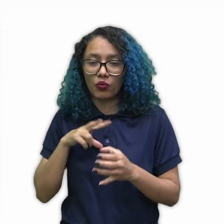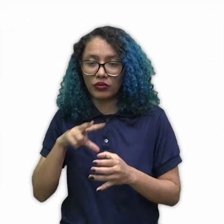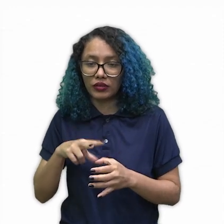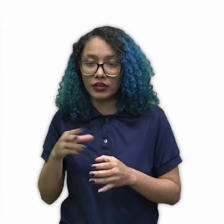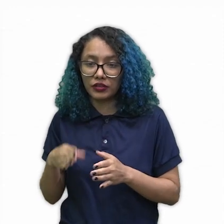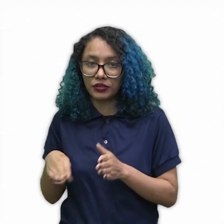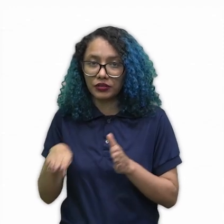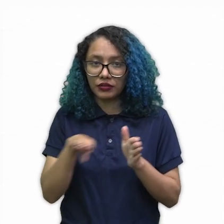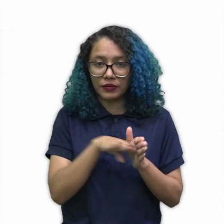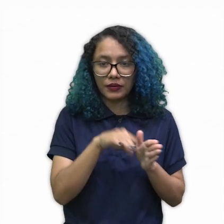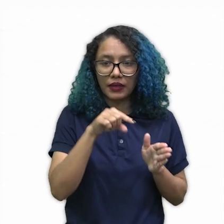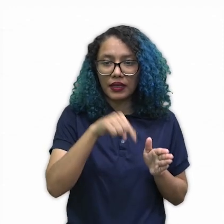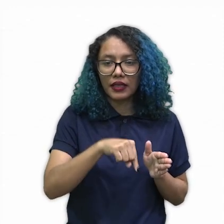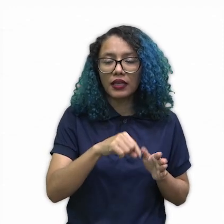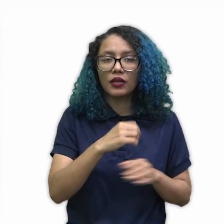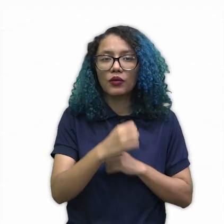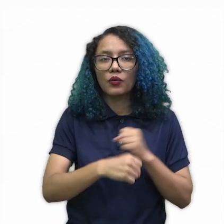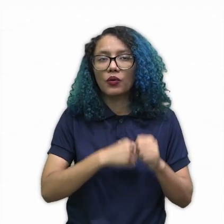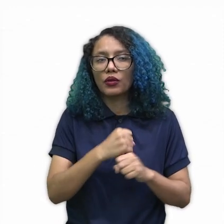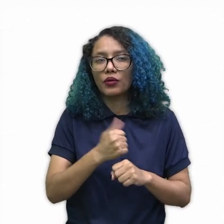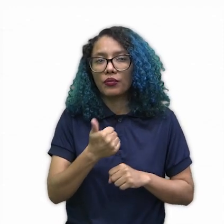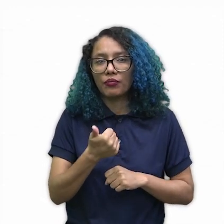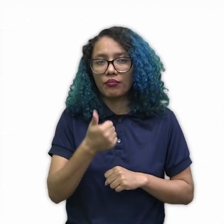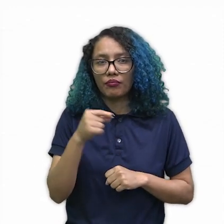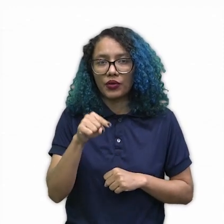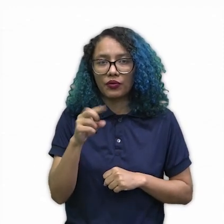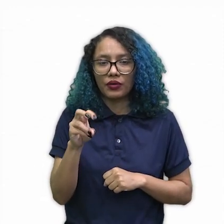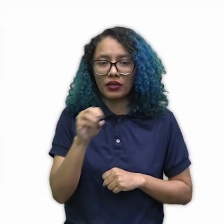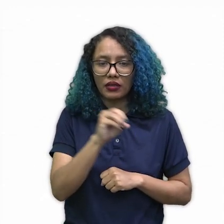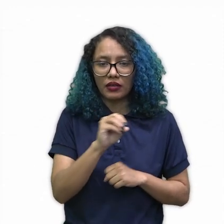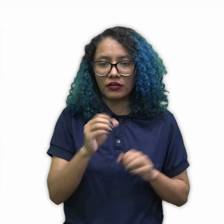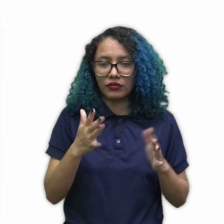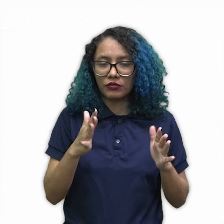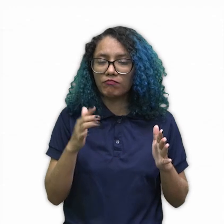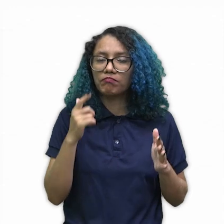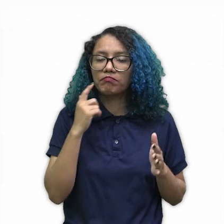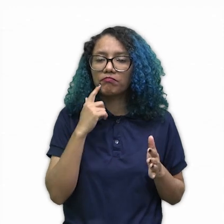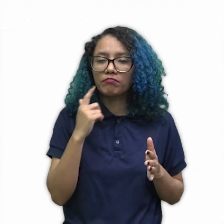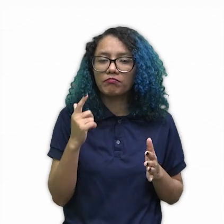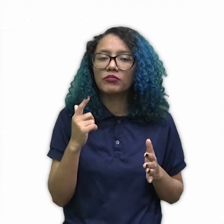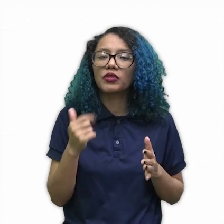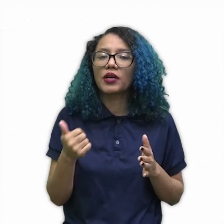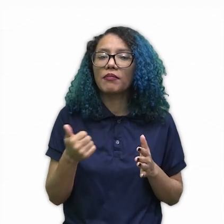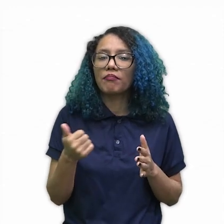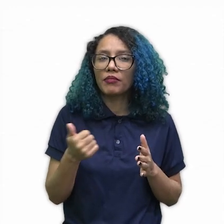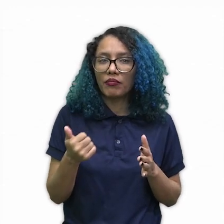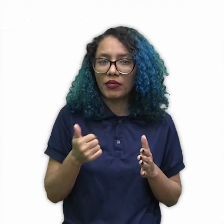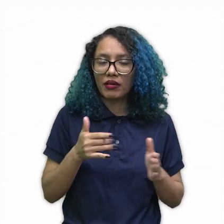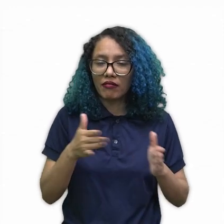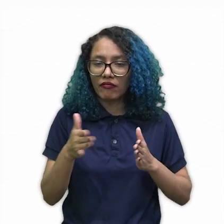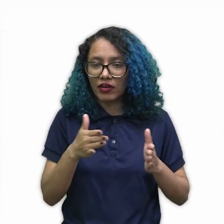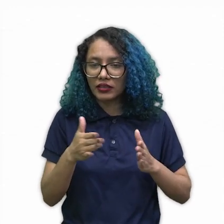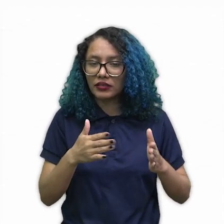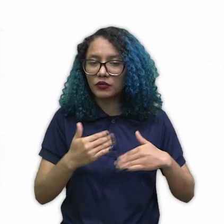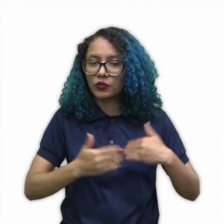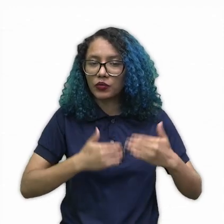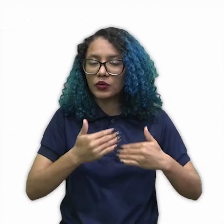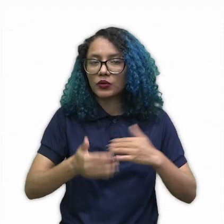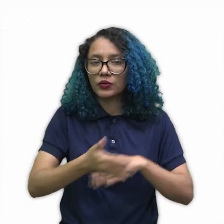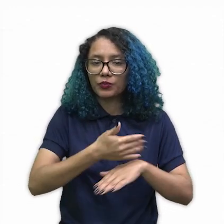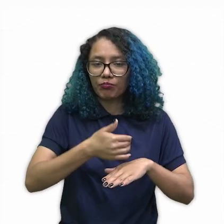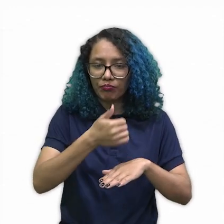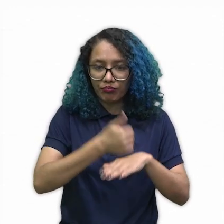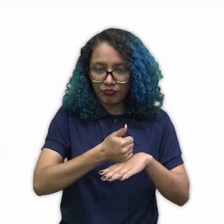de 1500. Essa fase ali de 1500 corresponde ali à primeira fase do processo de colonização.